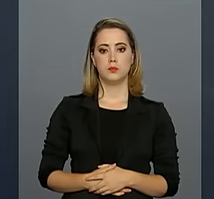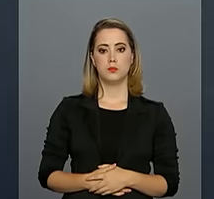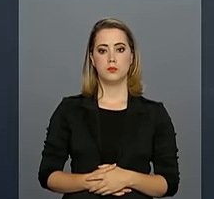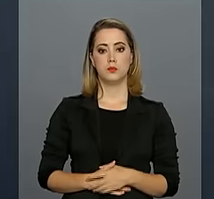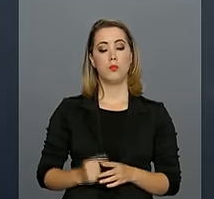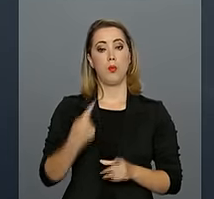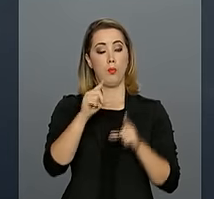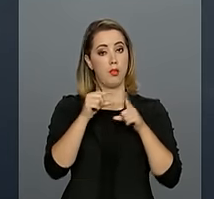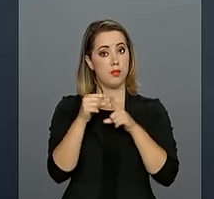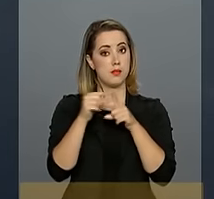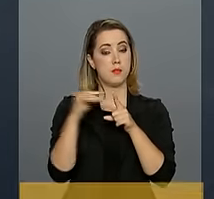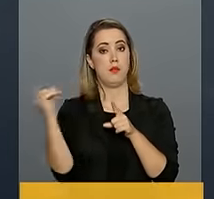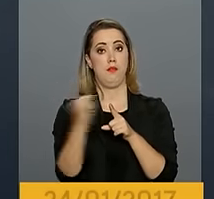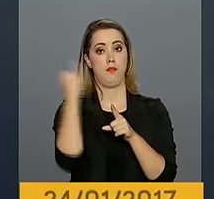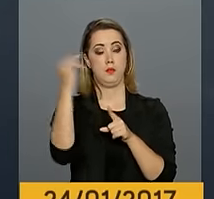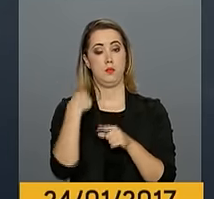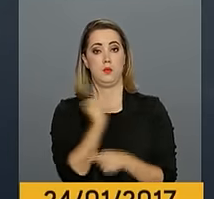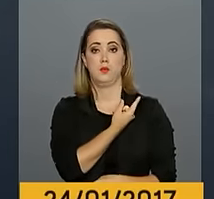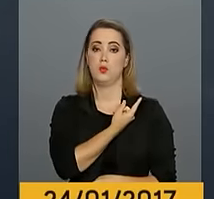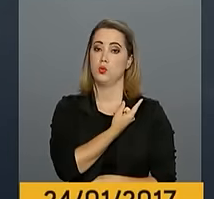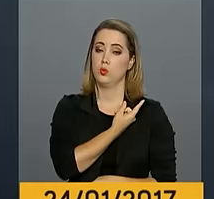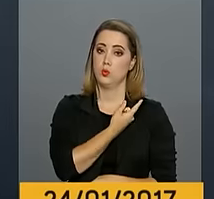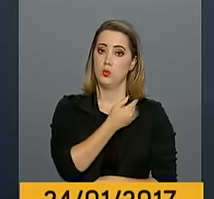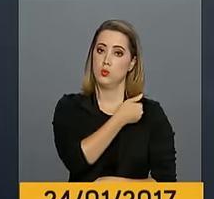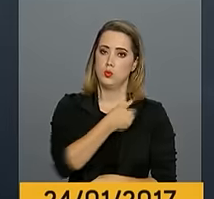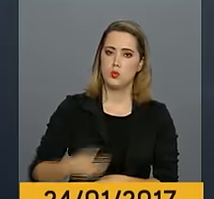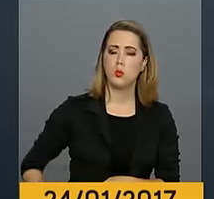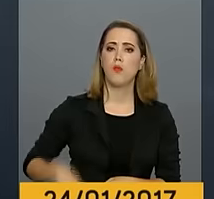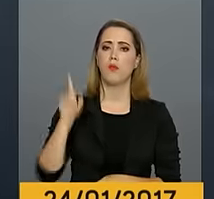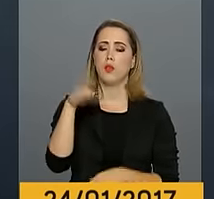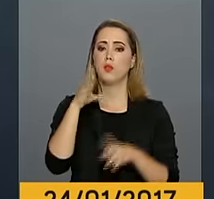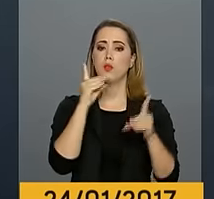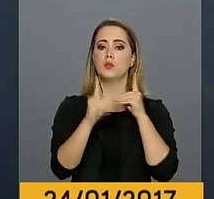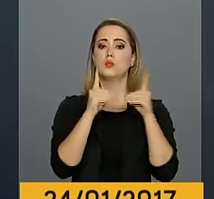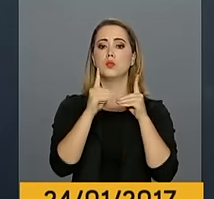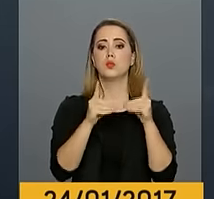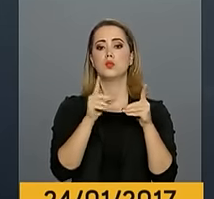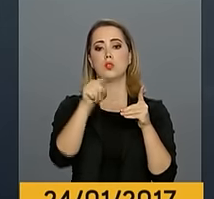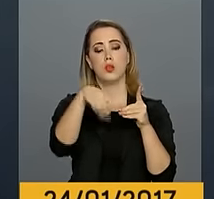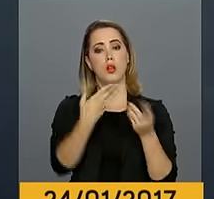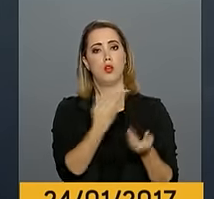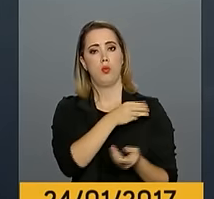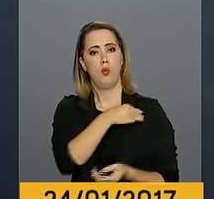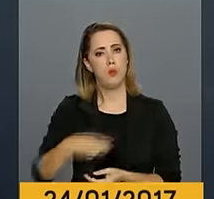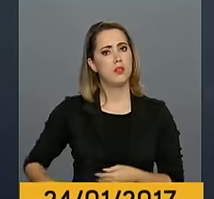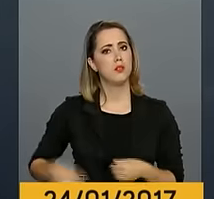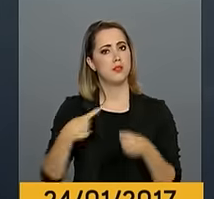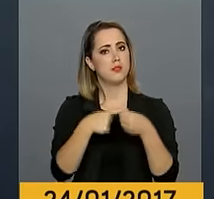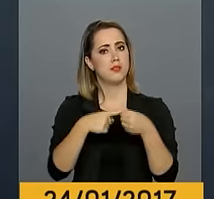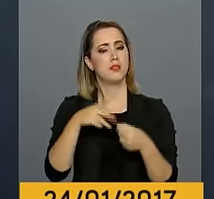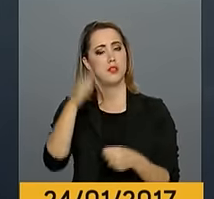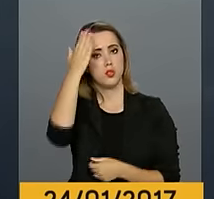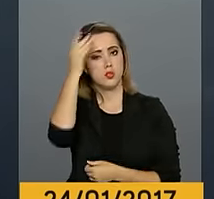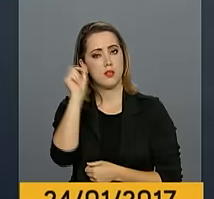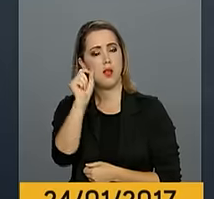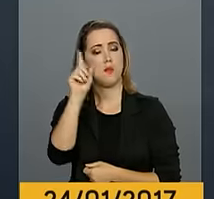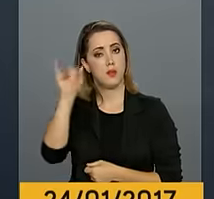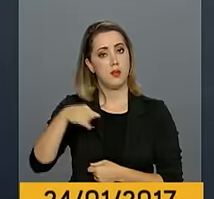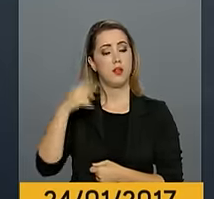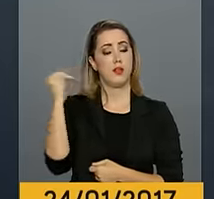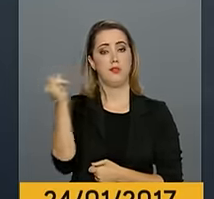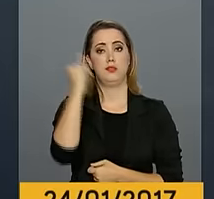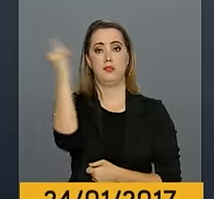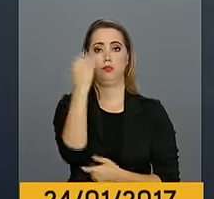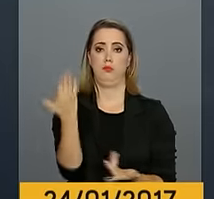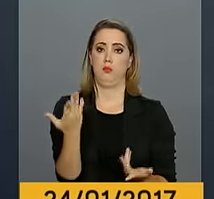Uma das palavras-chave do nosso governo é precisamente o diálogo. E o Kassab sabe o quanto o diálogo é importante. Não fora